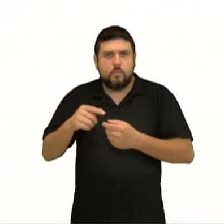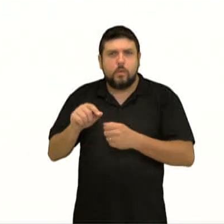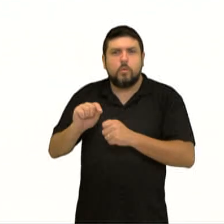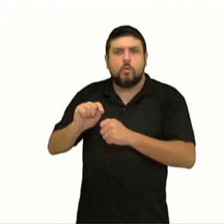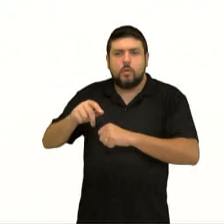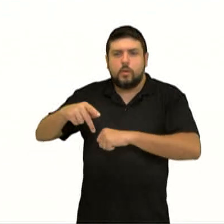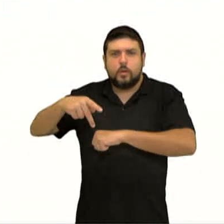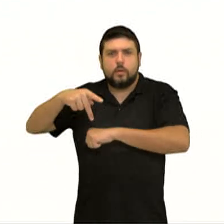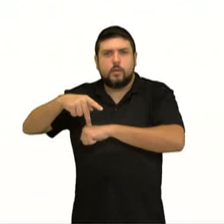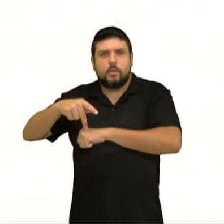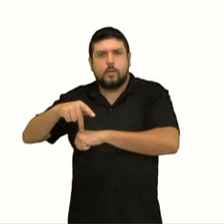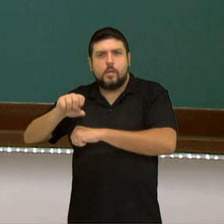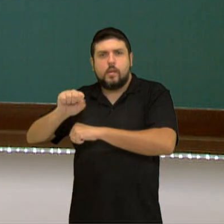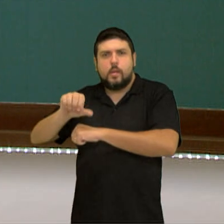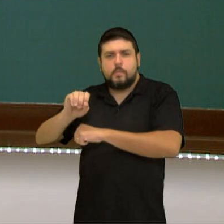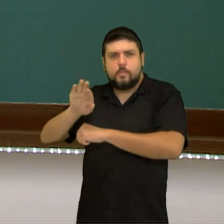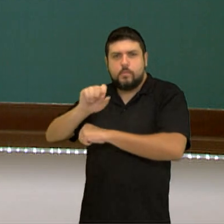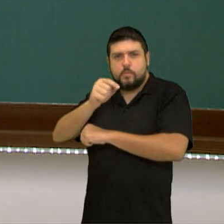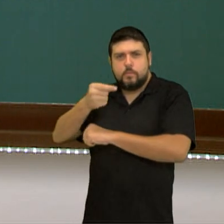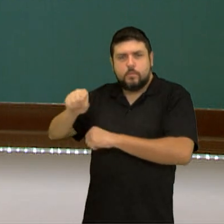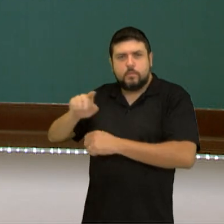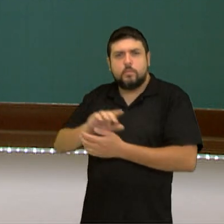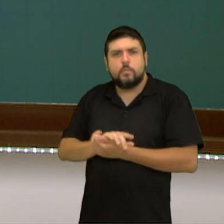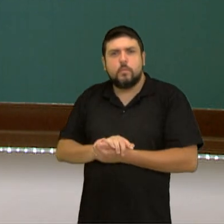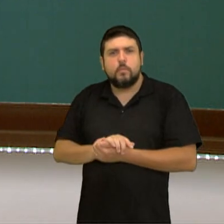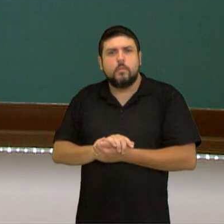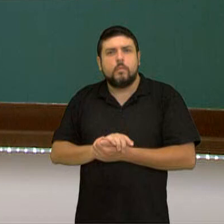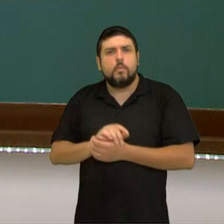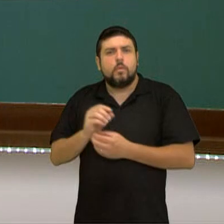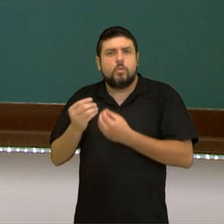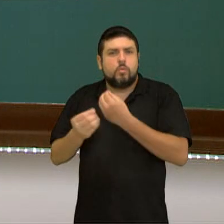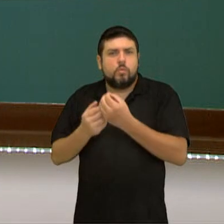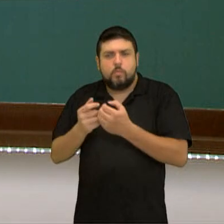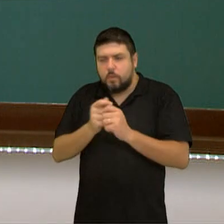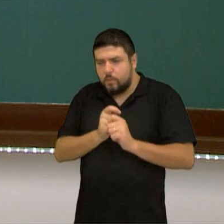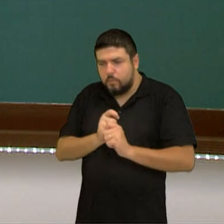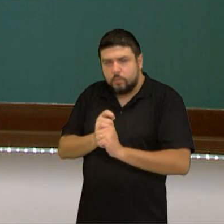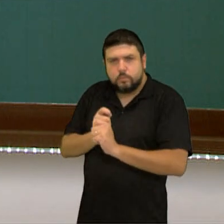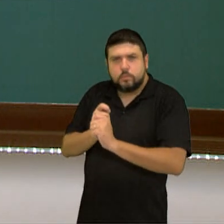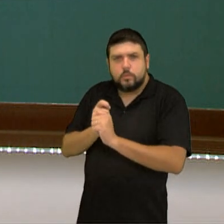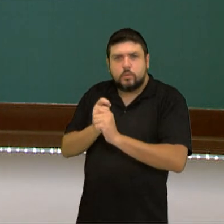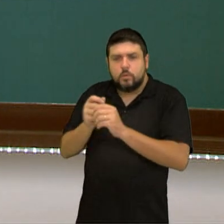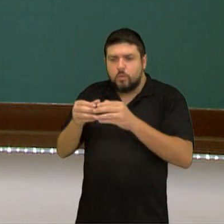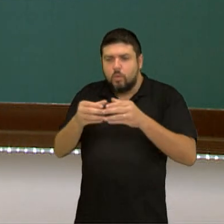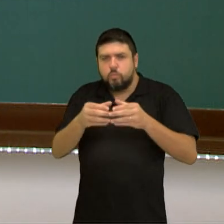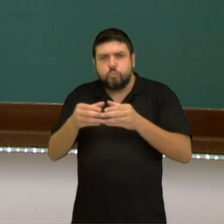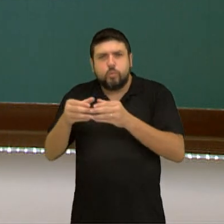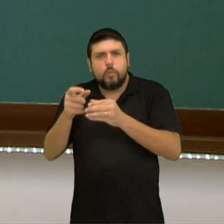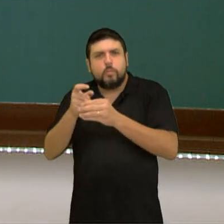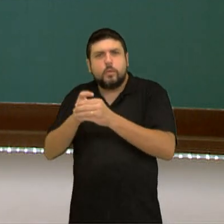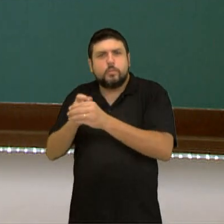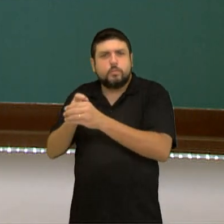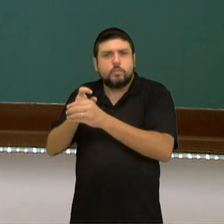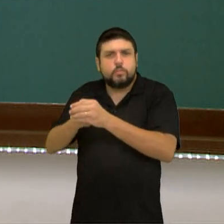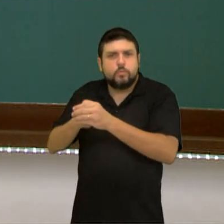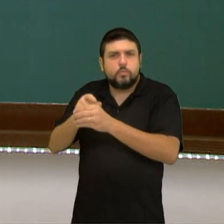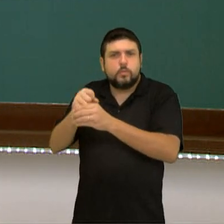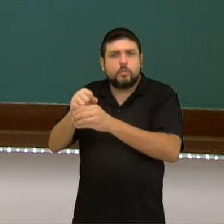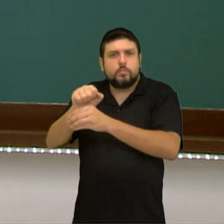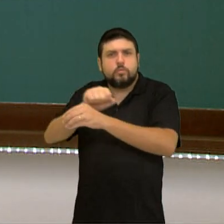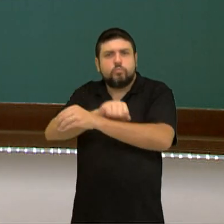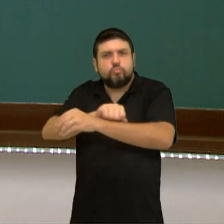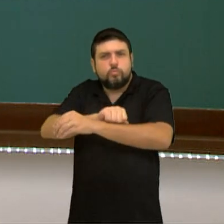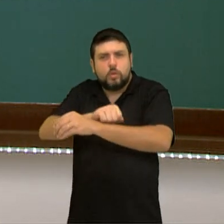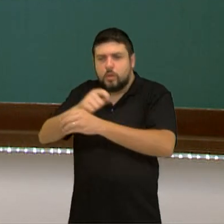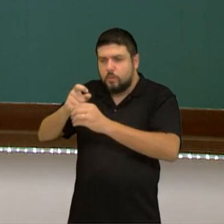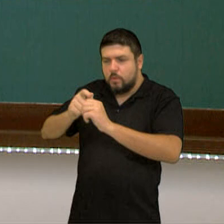pedra-sabão. Pedra-sabão, as esculturas vão ser feitas de pedra-sabão, que lembra que no Renascimento e no Barroco